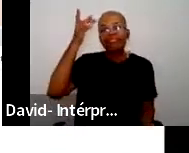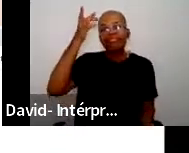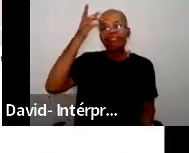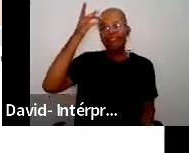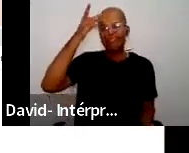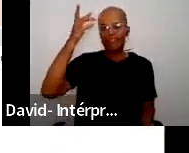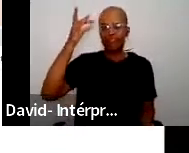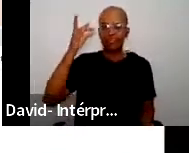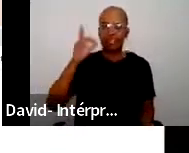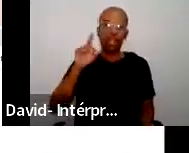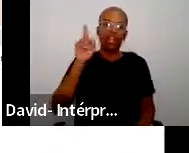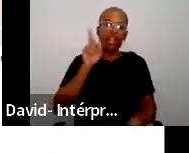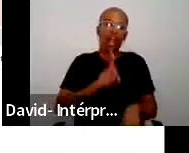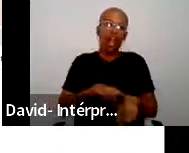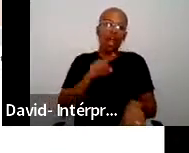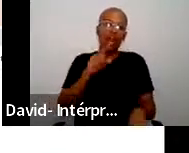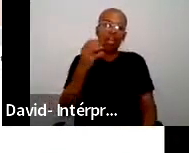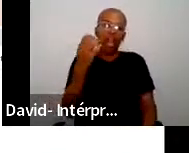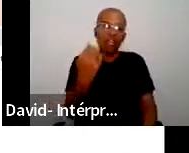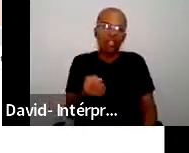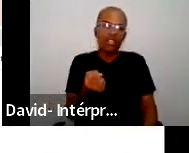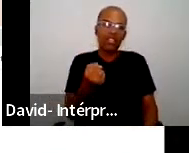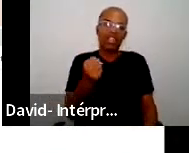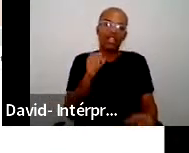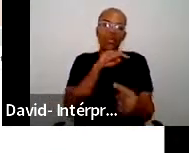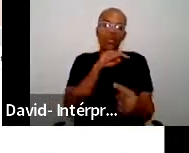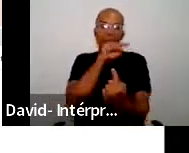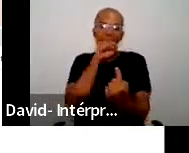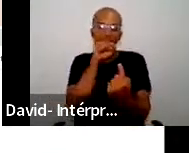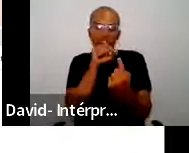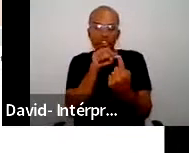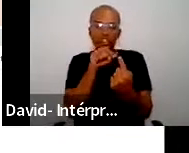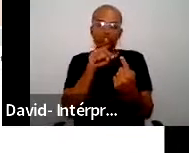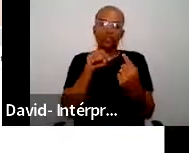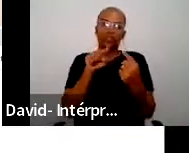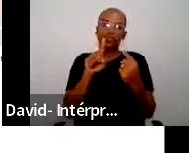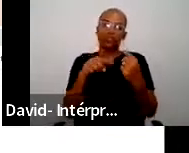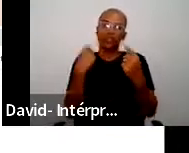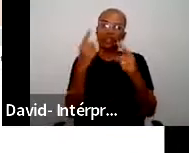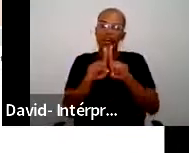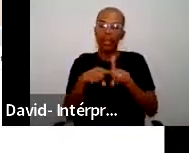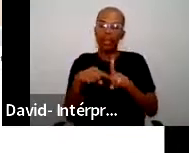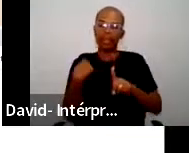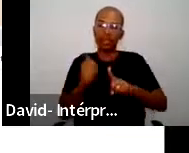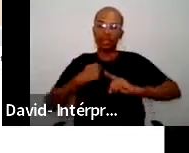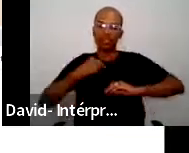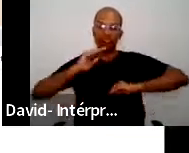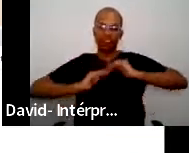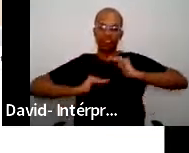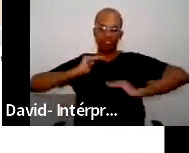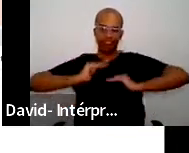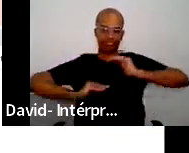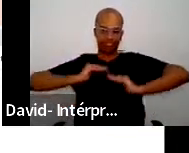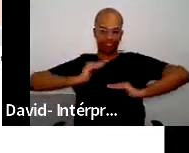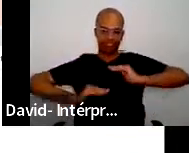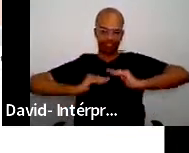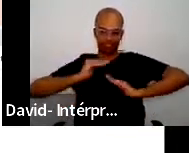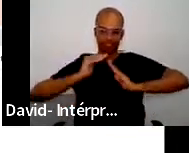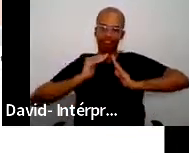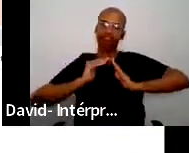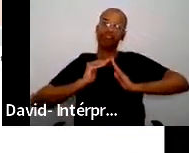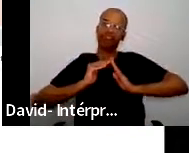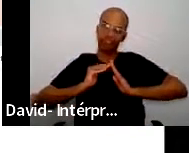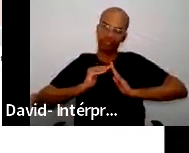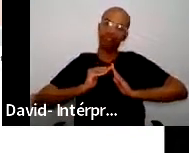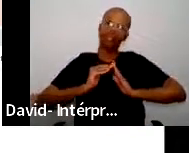direções, né, e as finalidades das nossas próprias ações e os encaminhamentos práticos que delas